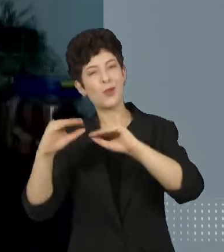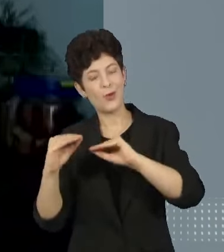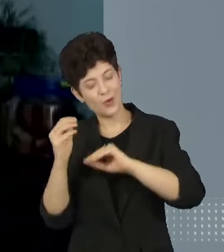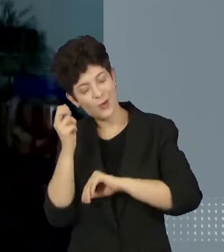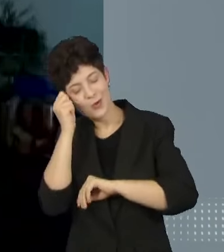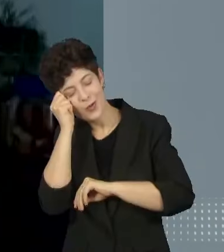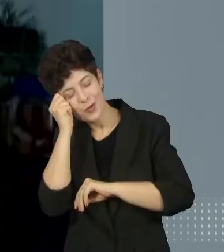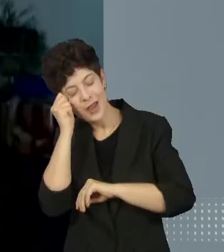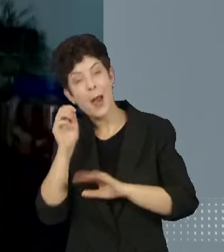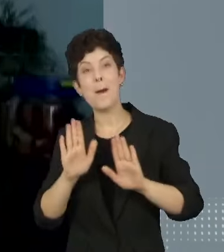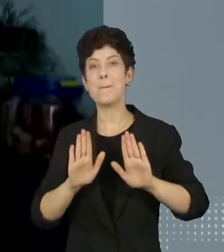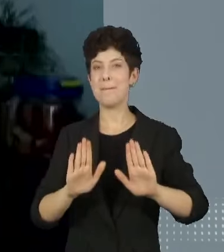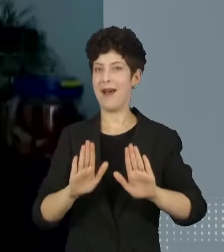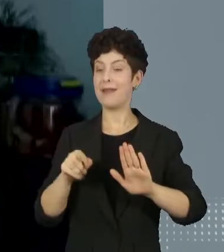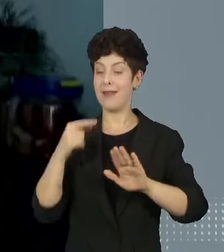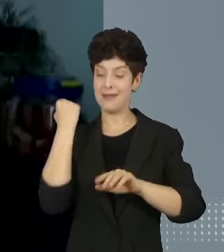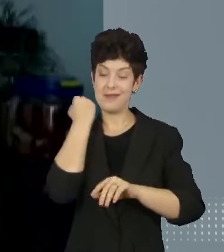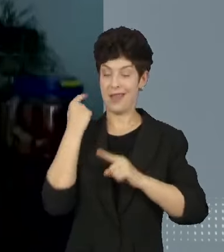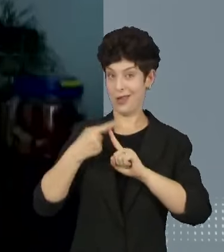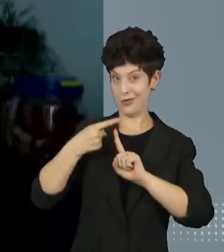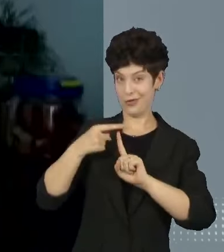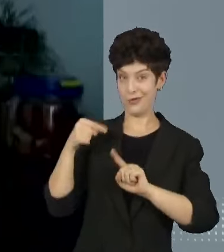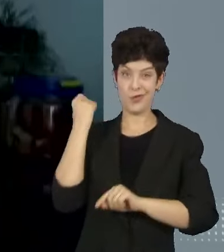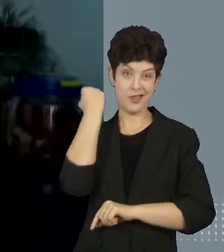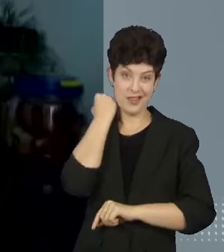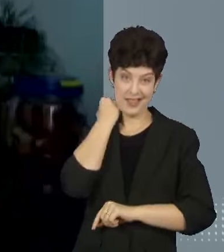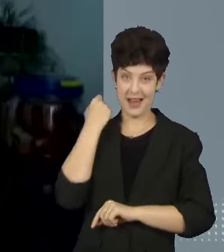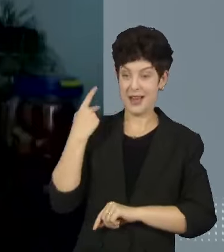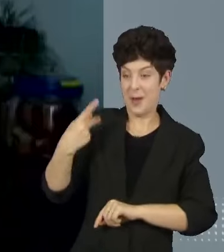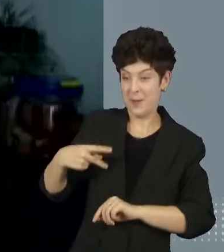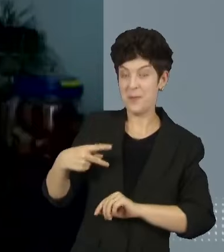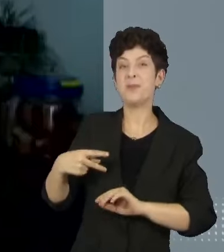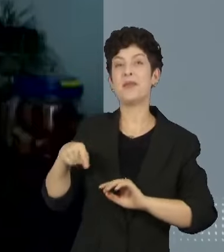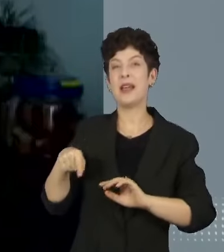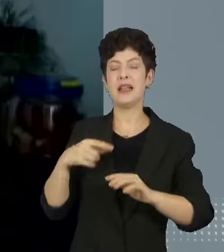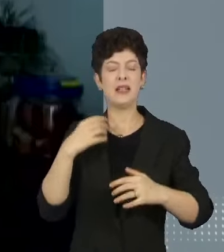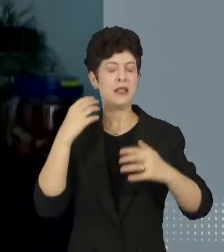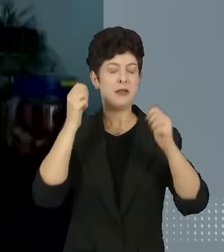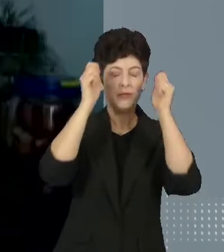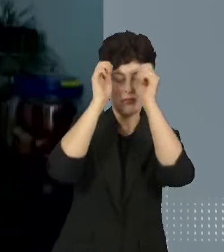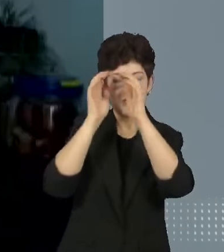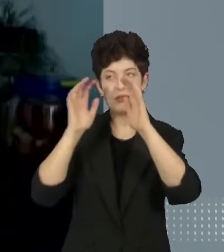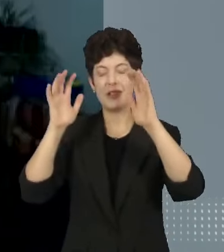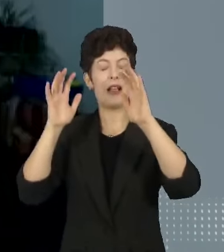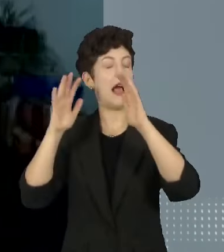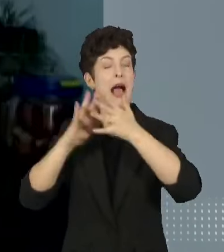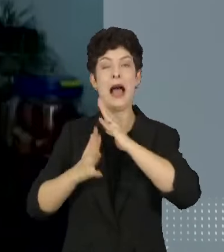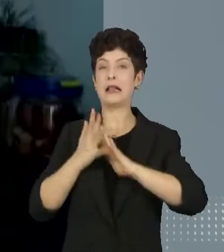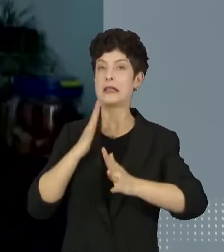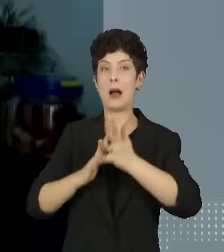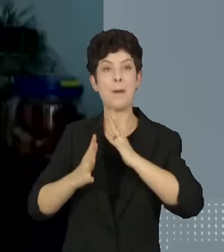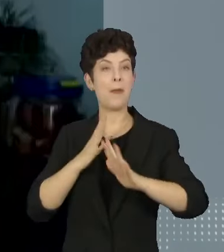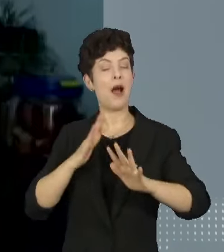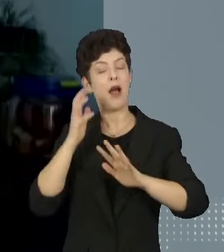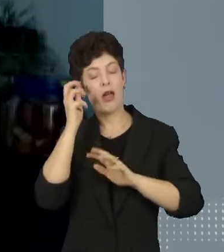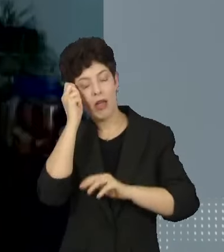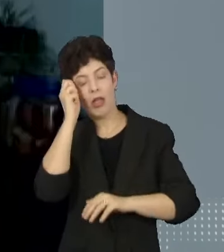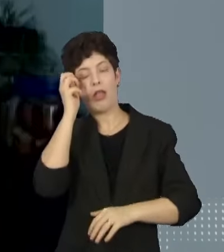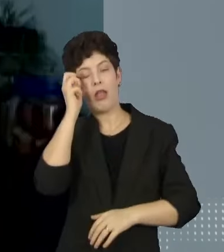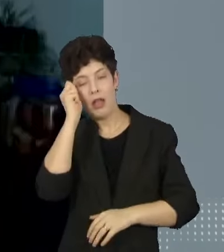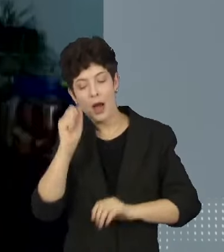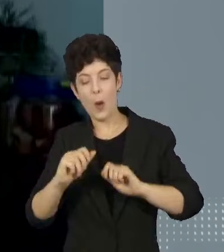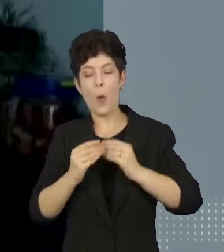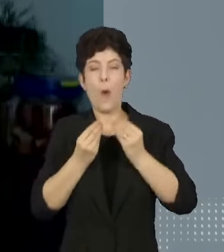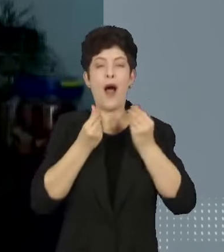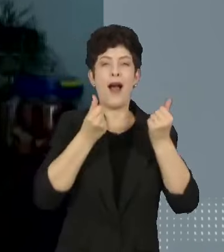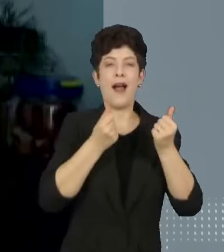que esses estresses que acontecem também mexem com o nosso sono, também mexem com a nossa qualidade